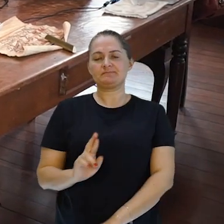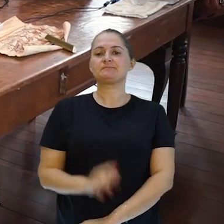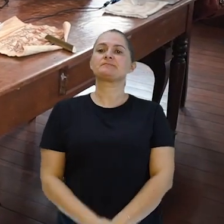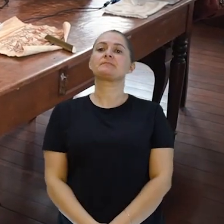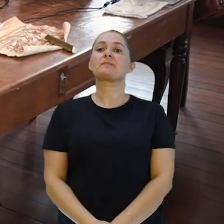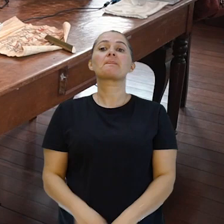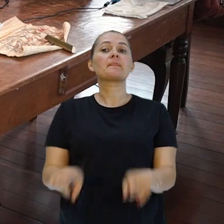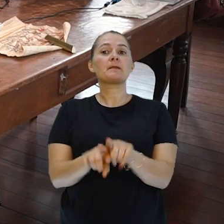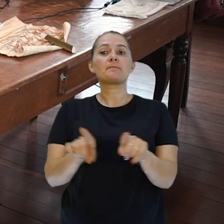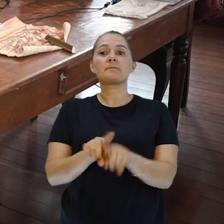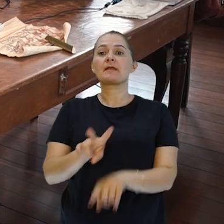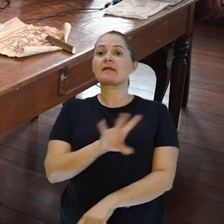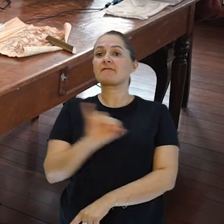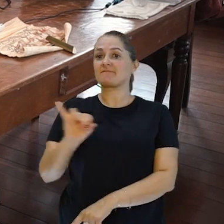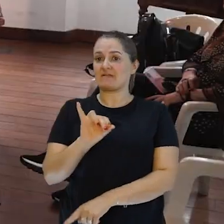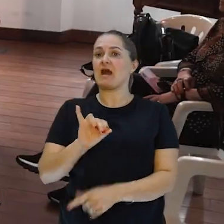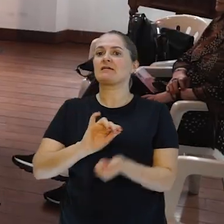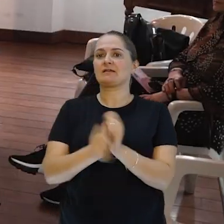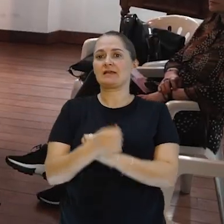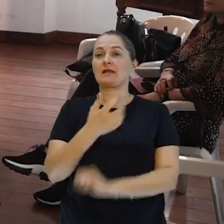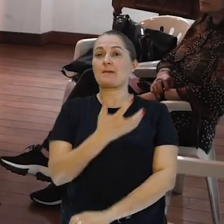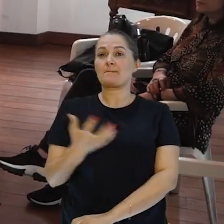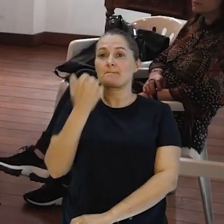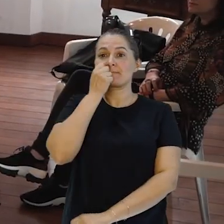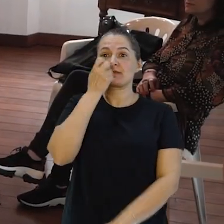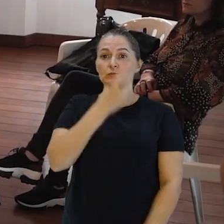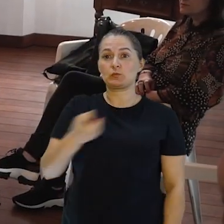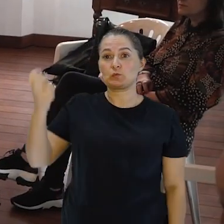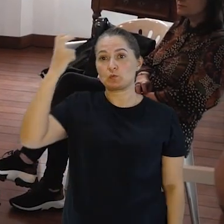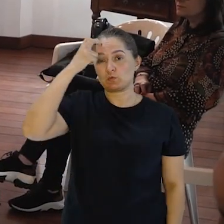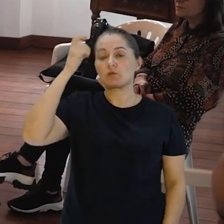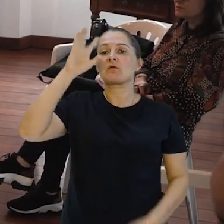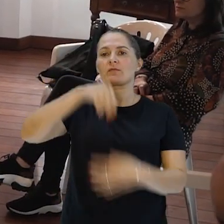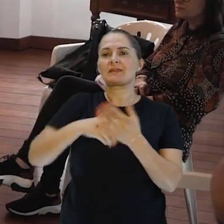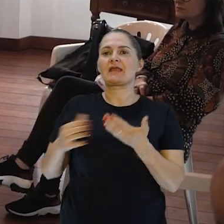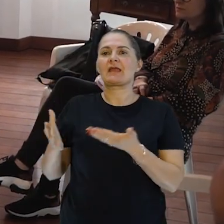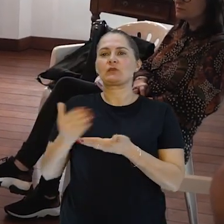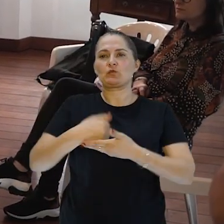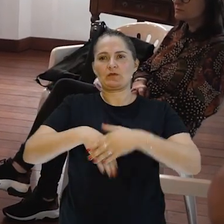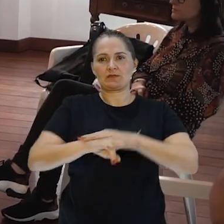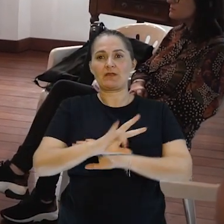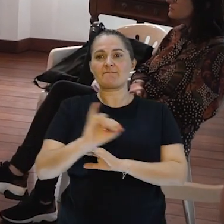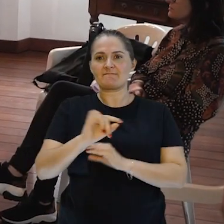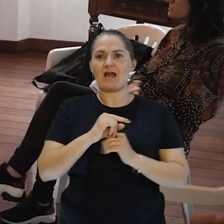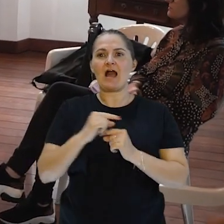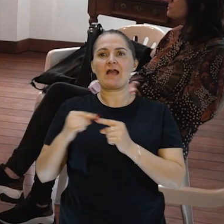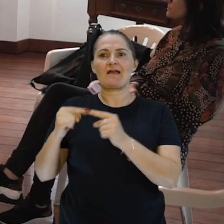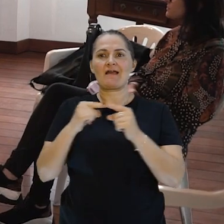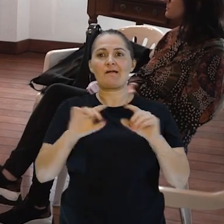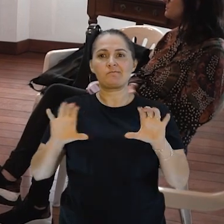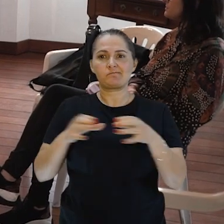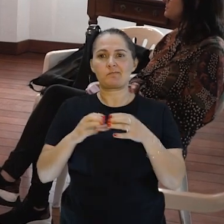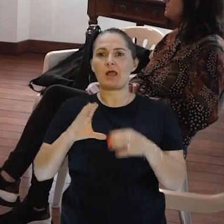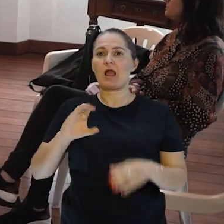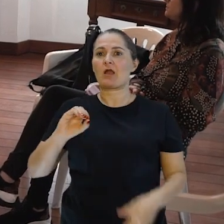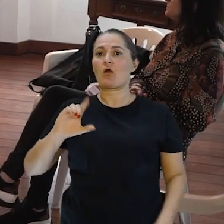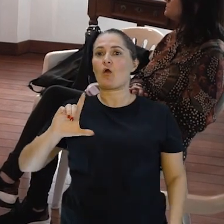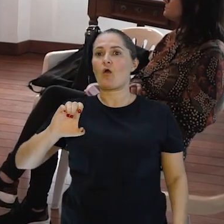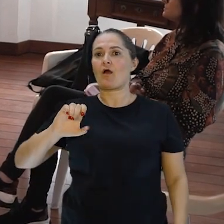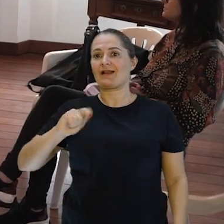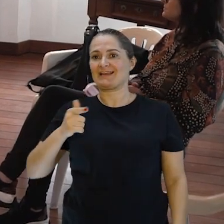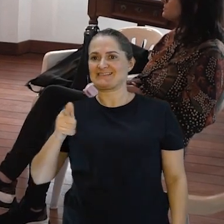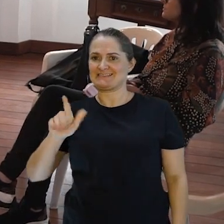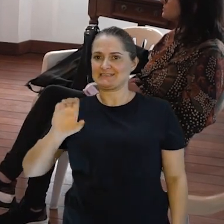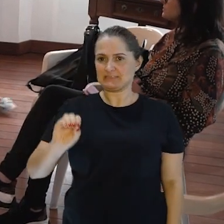ela vai só representar, né? Vai se tornar, então, um patrimônio cultural e dentro do acervo ela vai compor uma